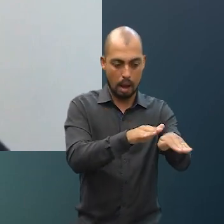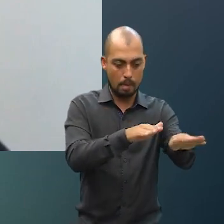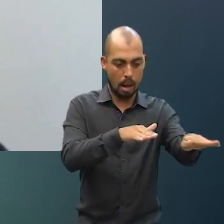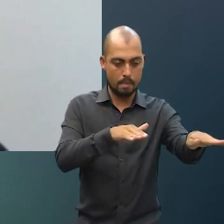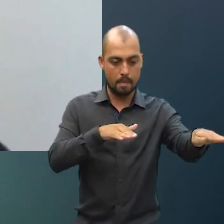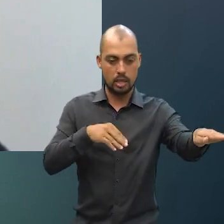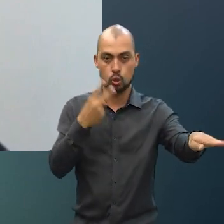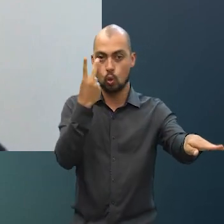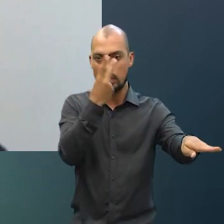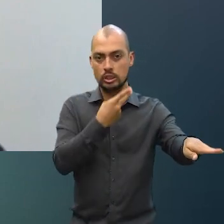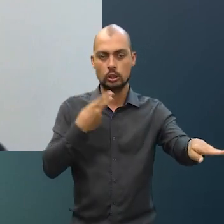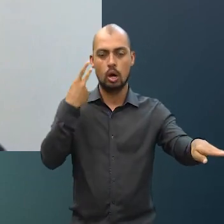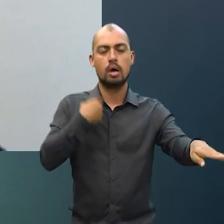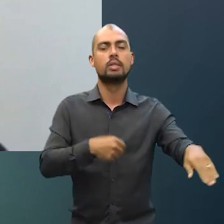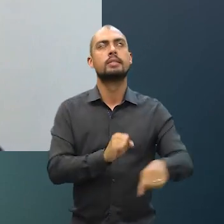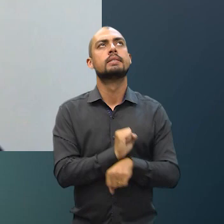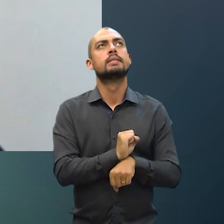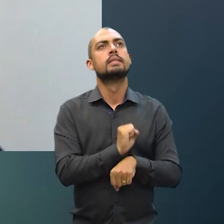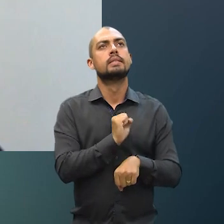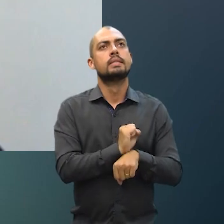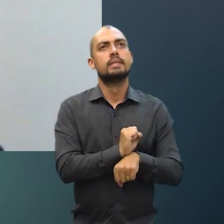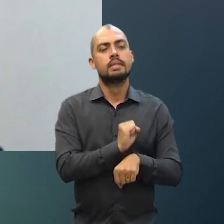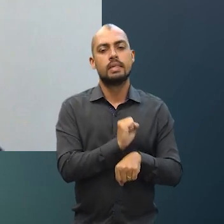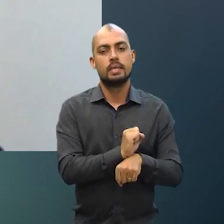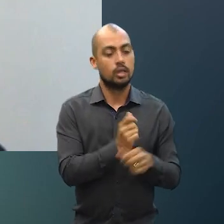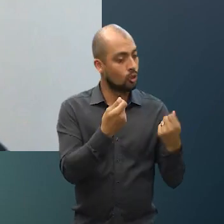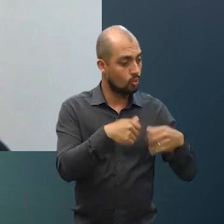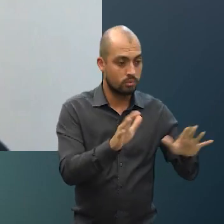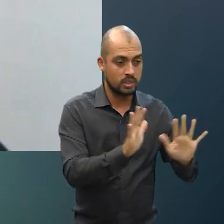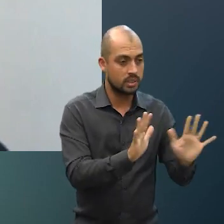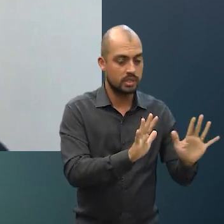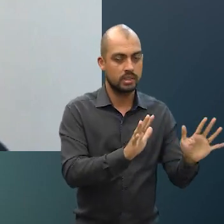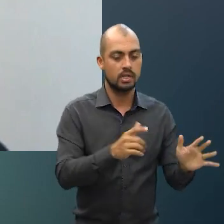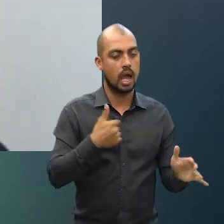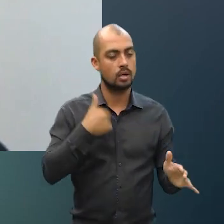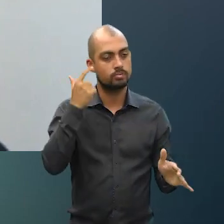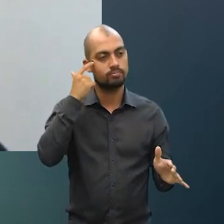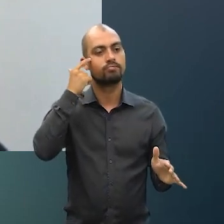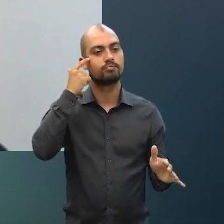Jato, e aí a gente entendeu que dava realmente para